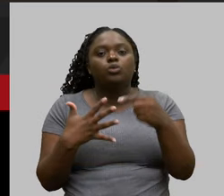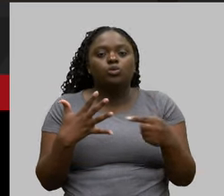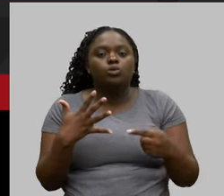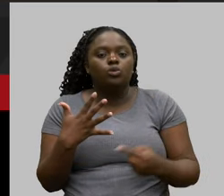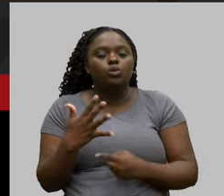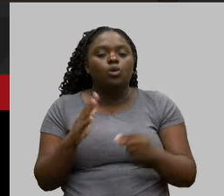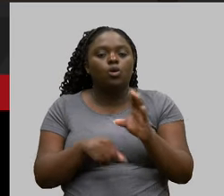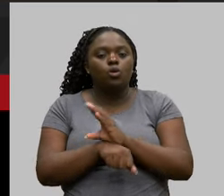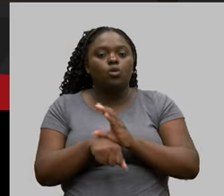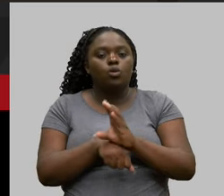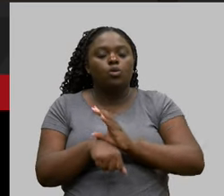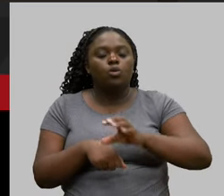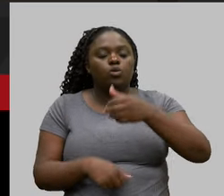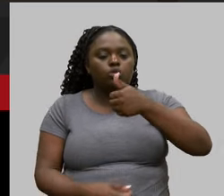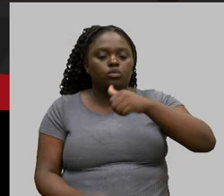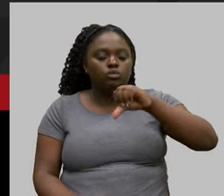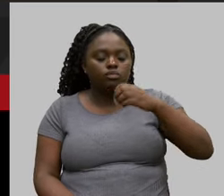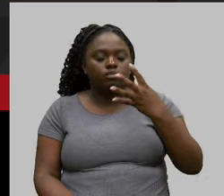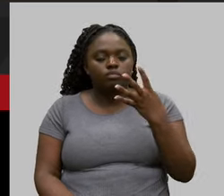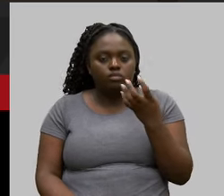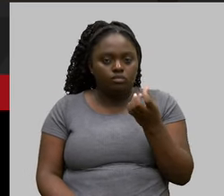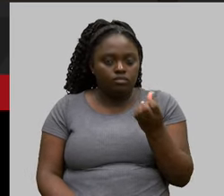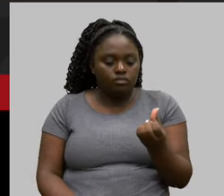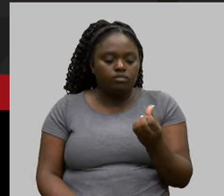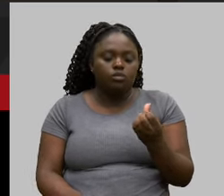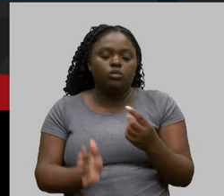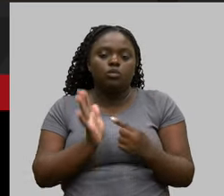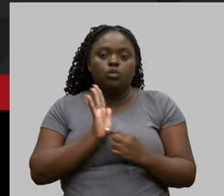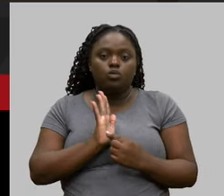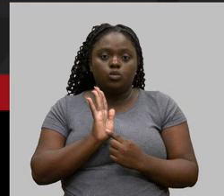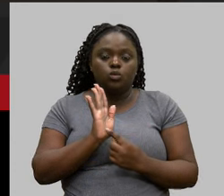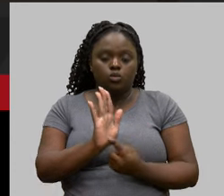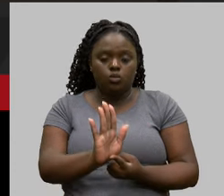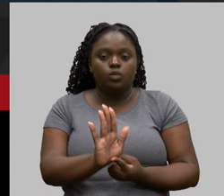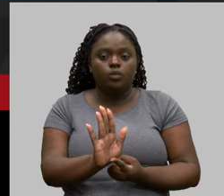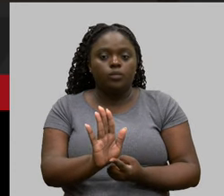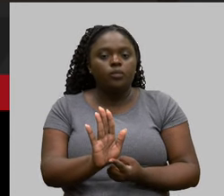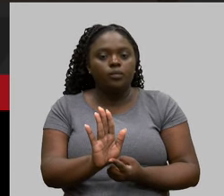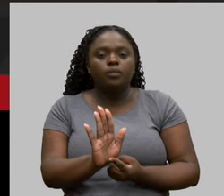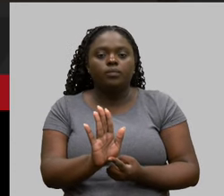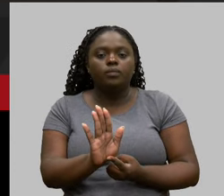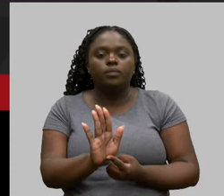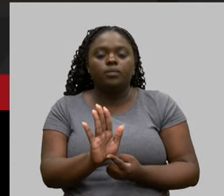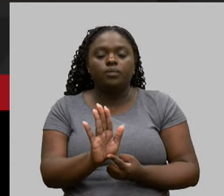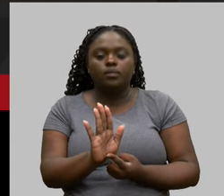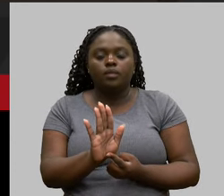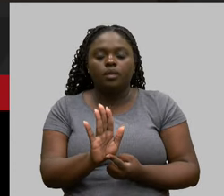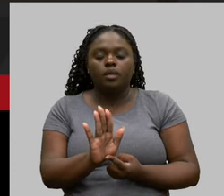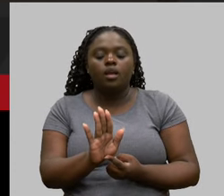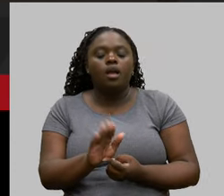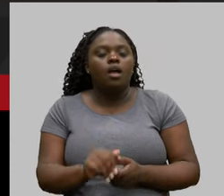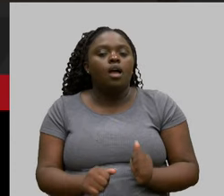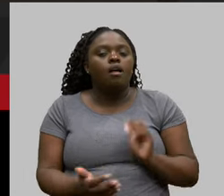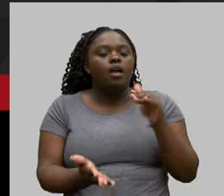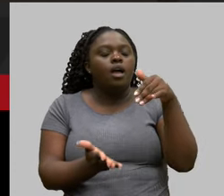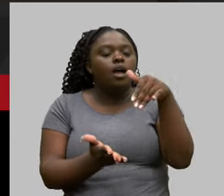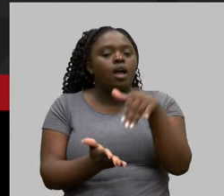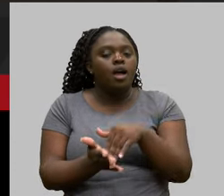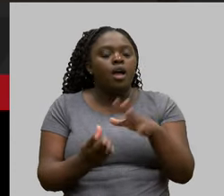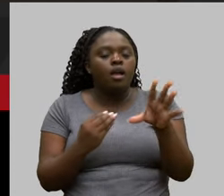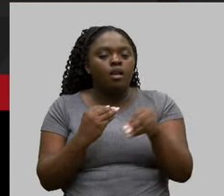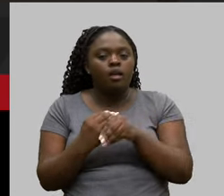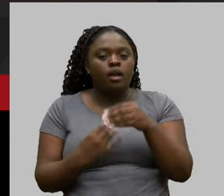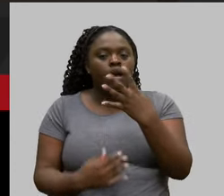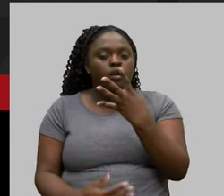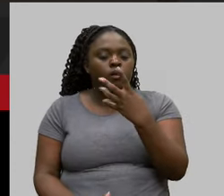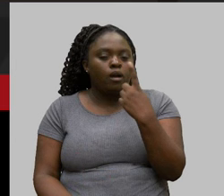Constituição de 1946 trouxe eh para o regime de previdência que foi até a emenda 41